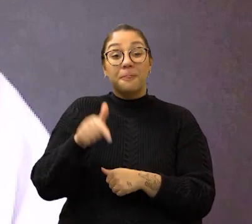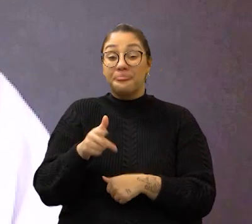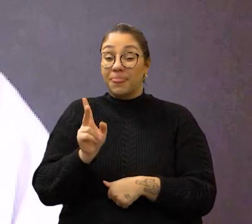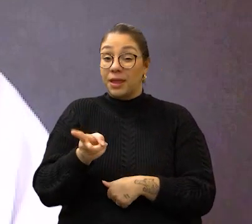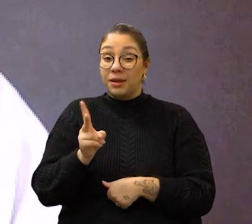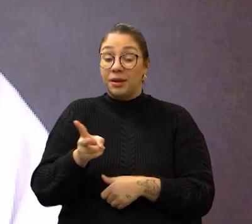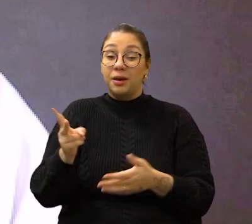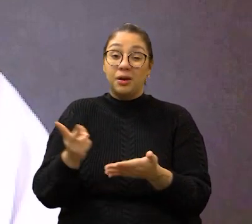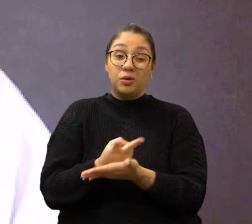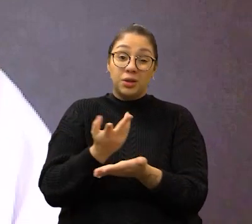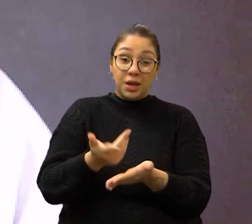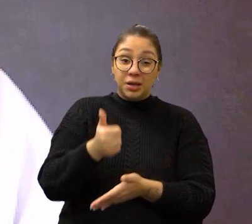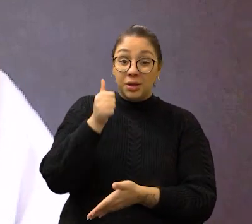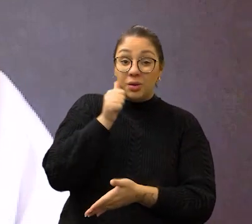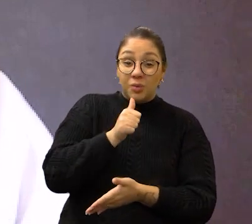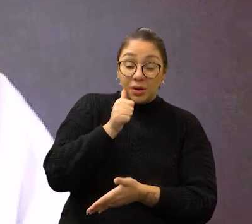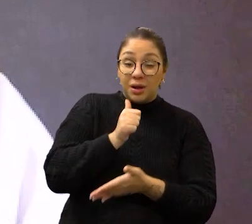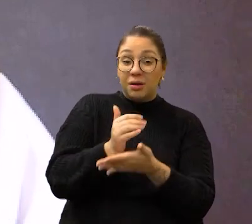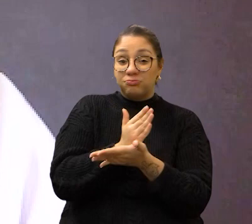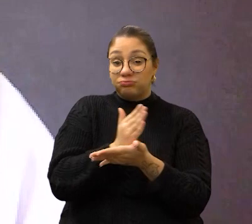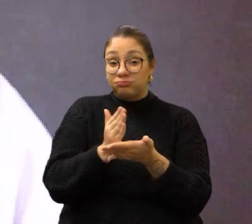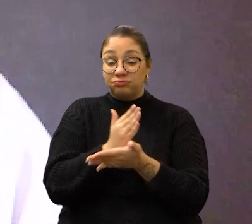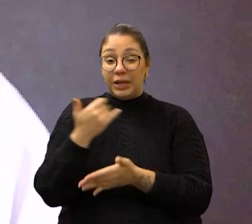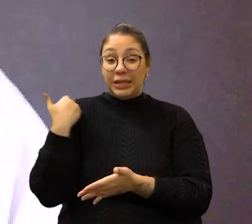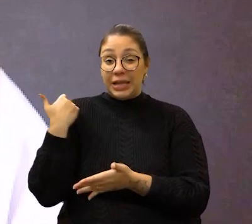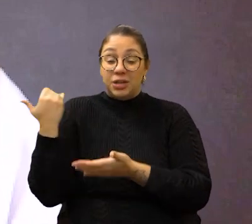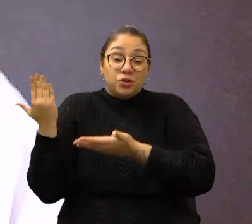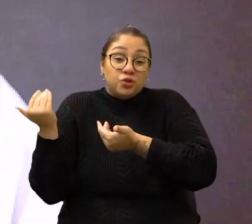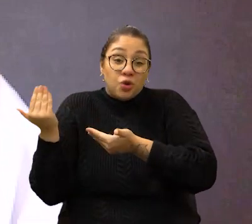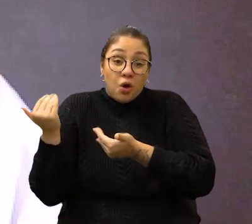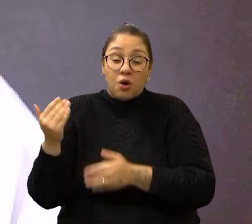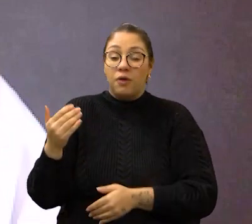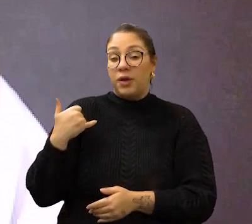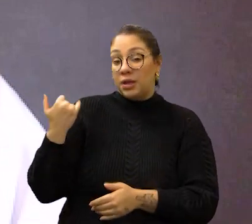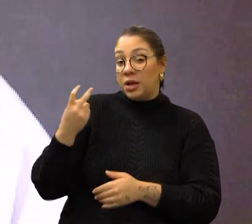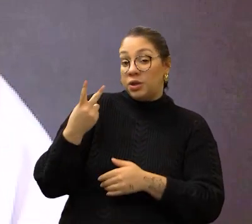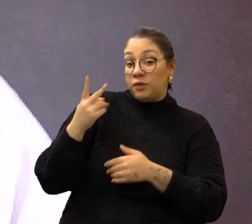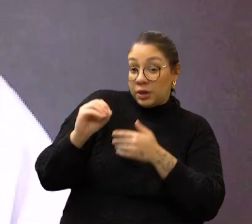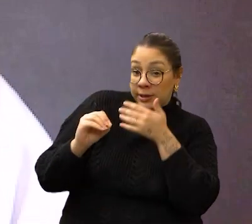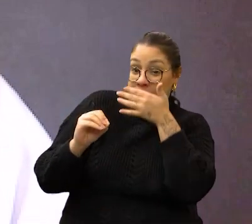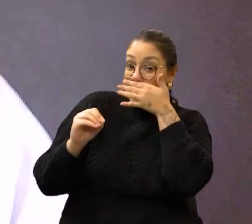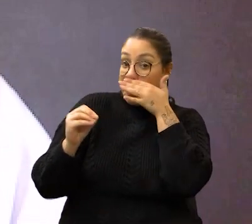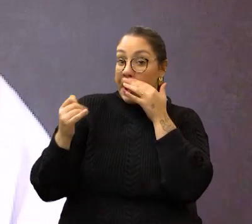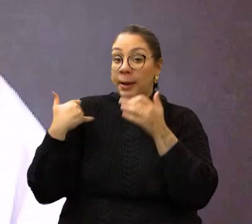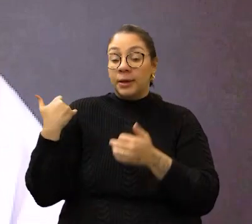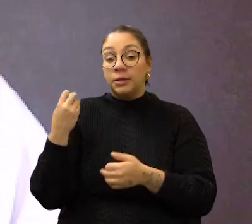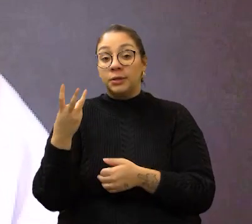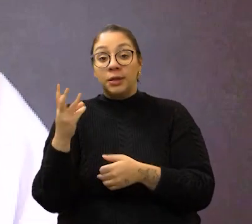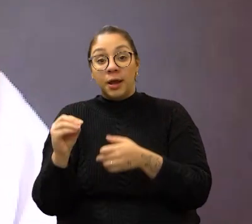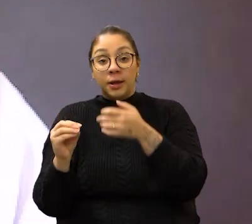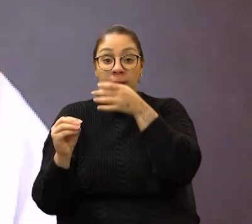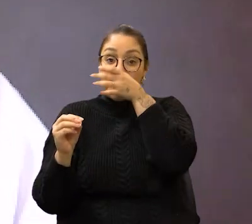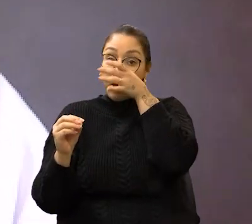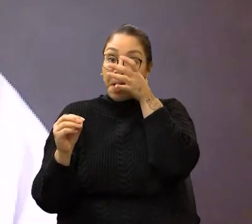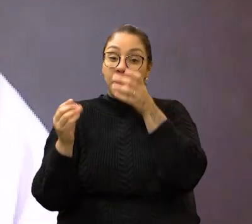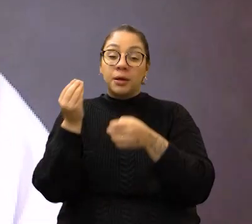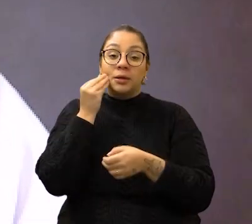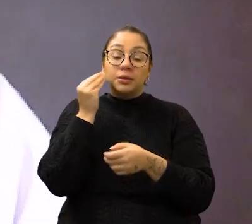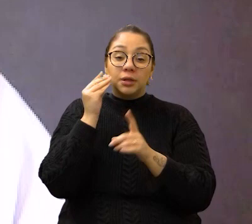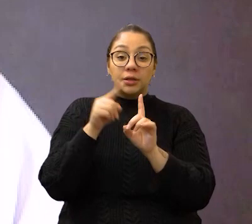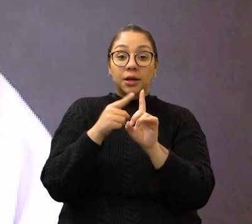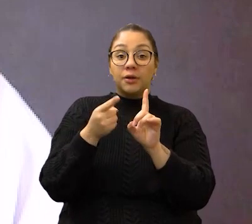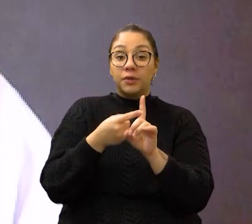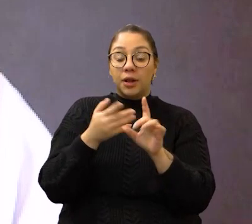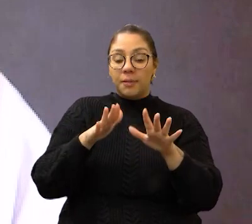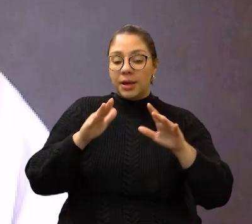frequente de mulheres que às vezes idade jovens, né, 20, 30 anos, tentam engravidar e não conseguem, e quando a gente vai fazer uma análise